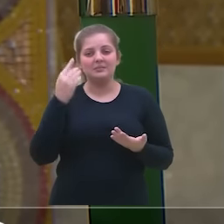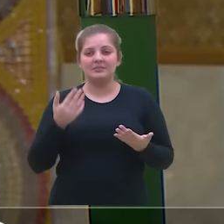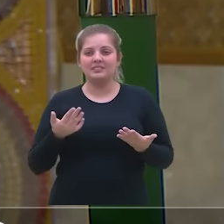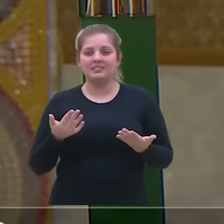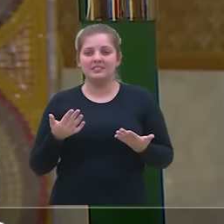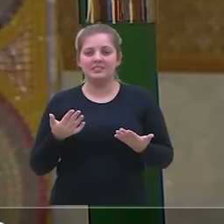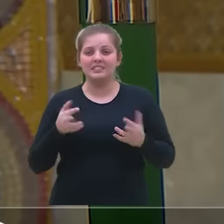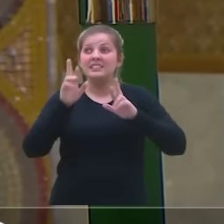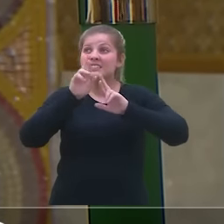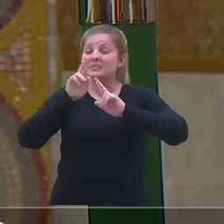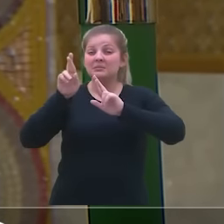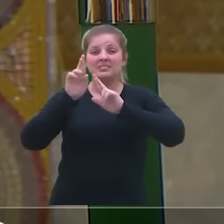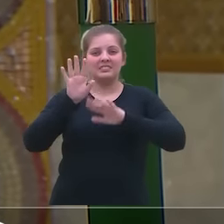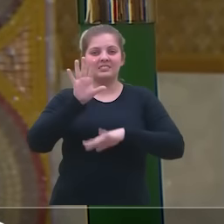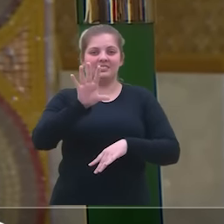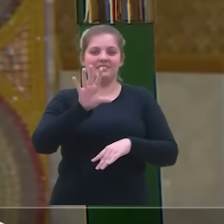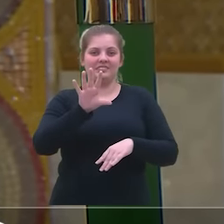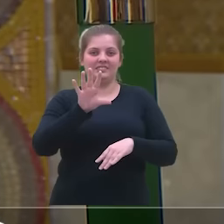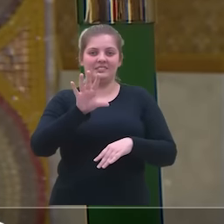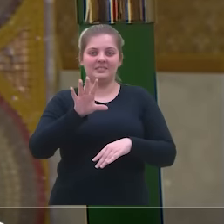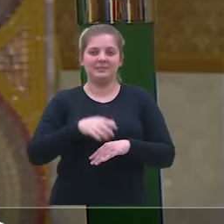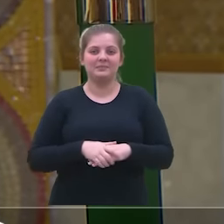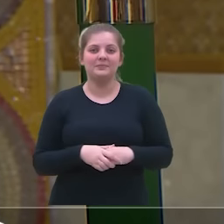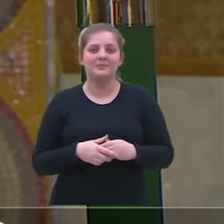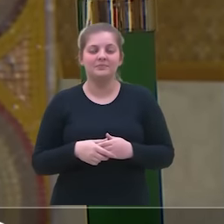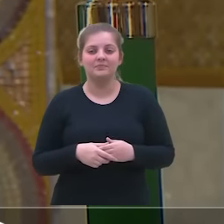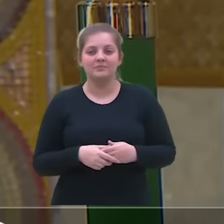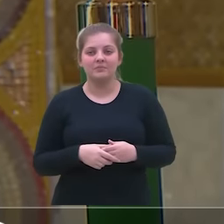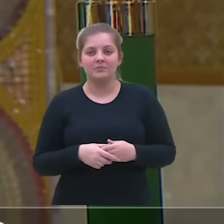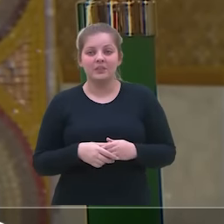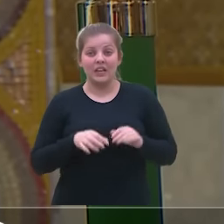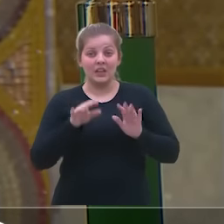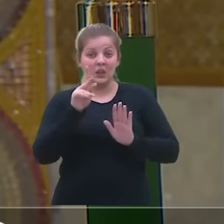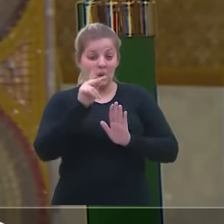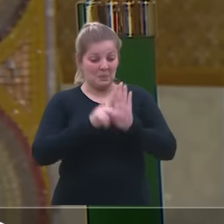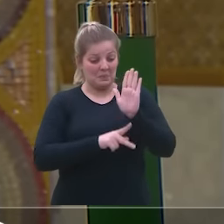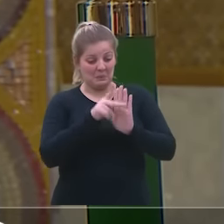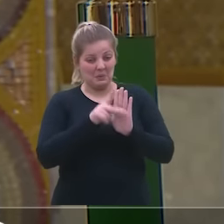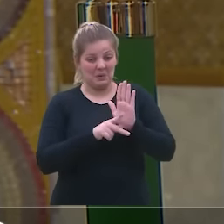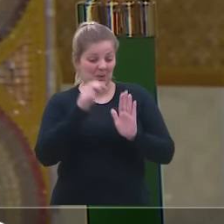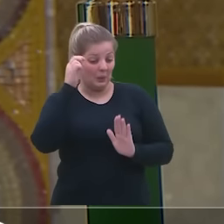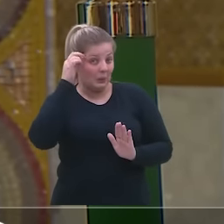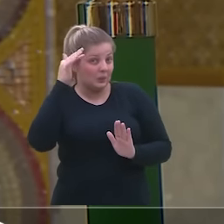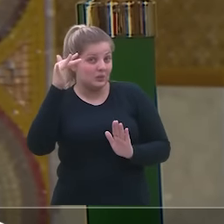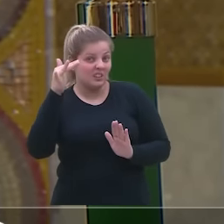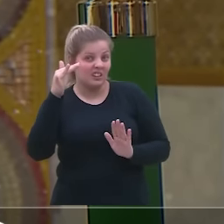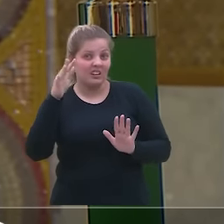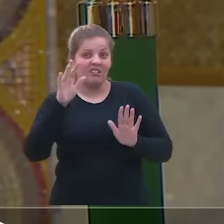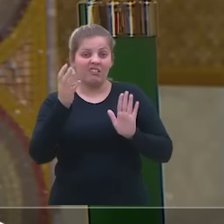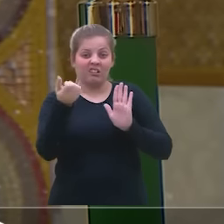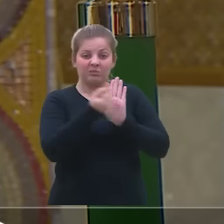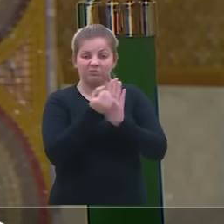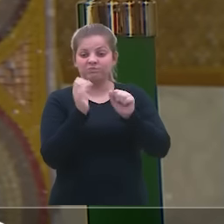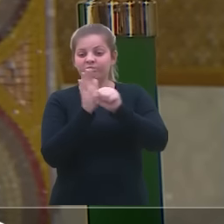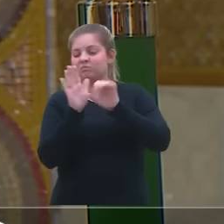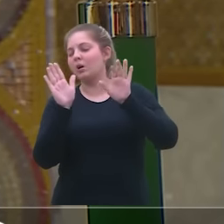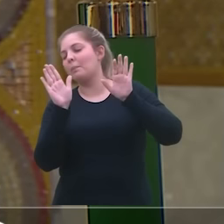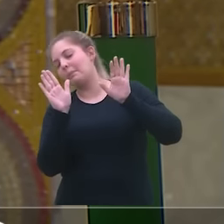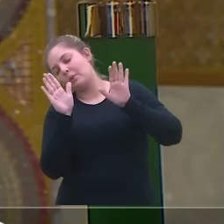eles esperavam isso não tava no plano deles A Morte e a